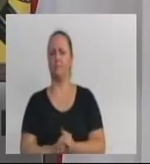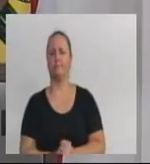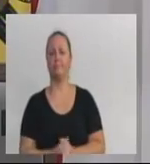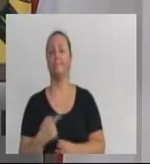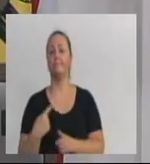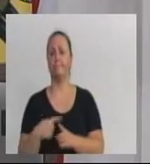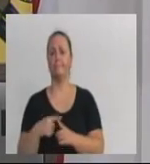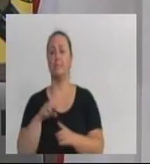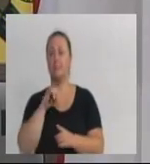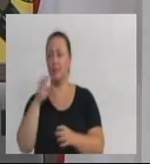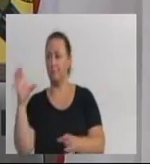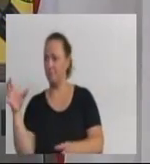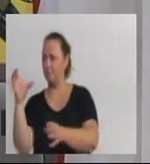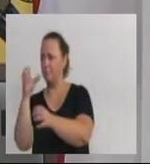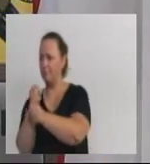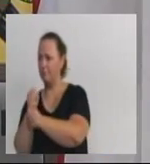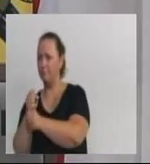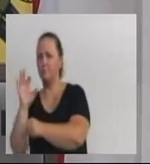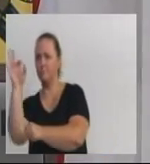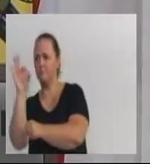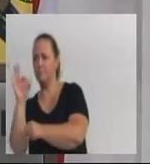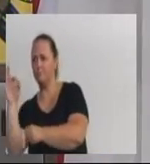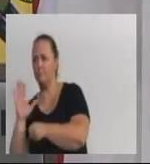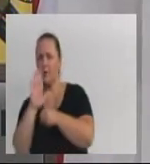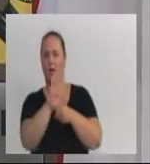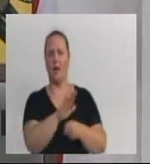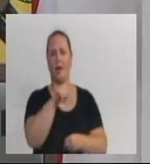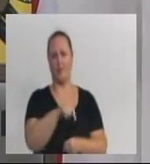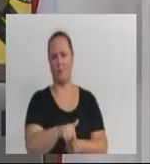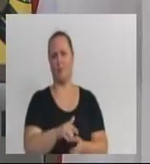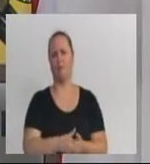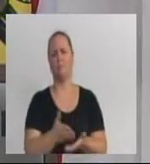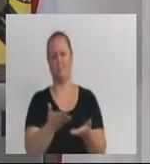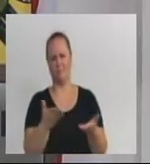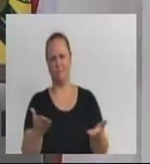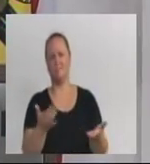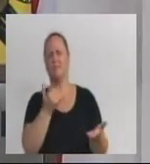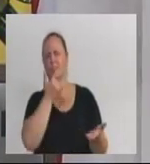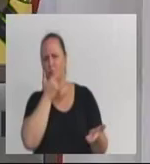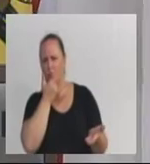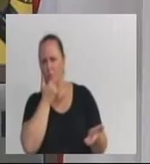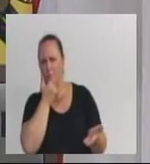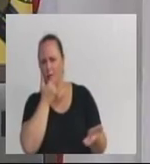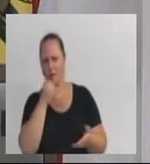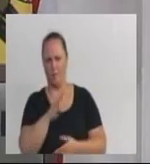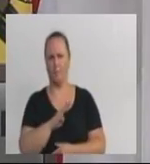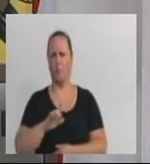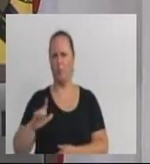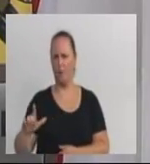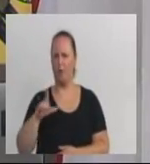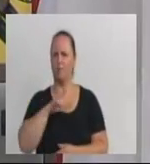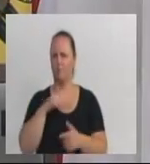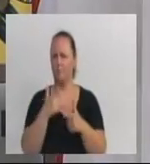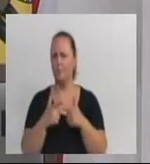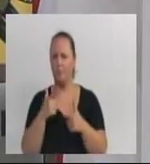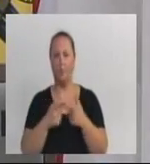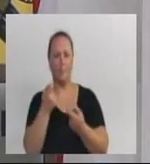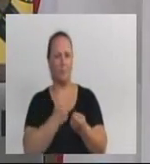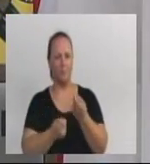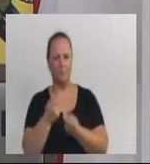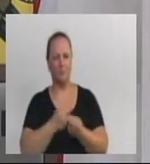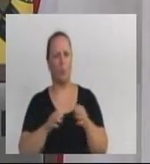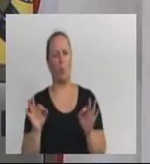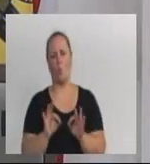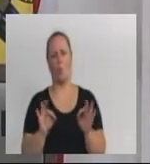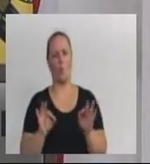receita corrente líquida do município. Então, parem com a conversa de dificuldade em Blumenau. A dificuldade foram vocês que construíram, que estão construindo